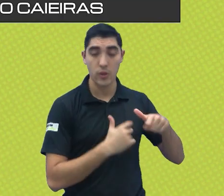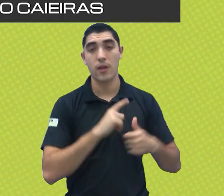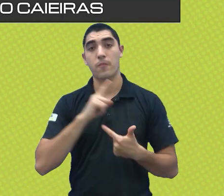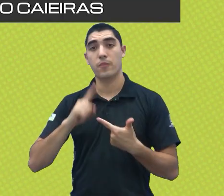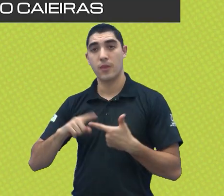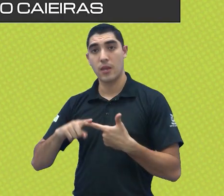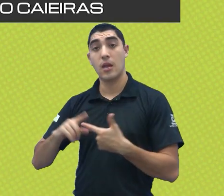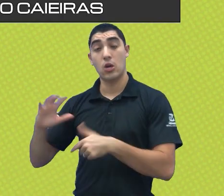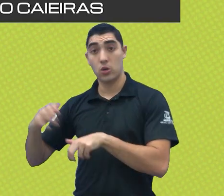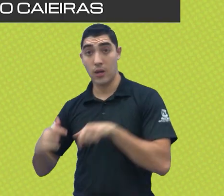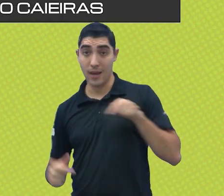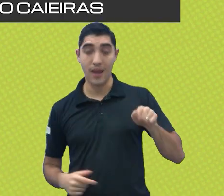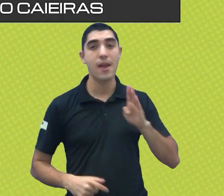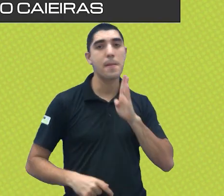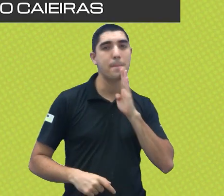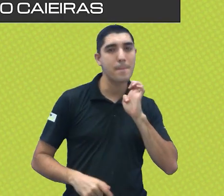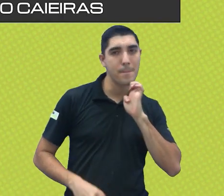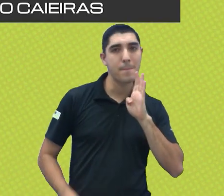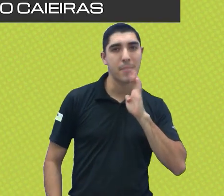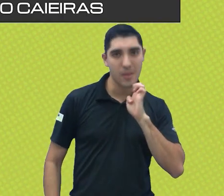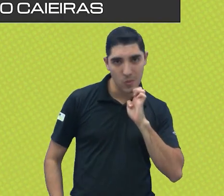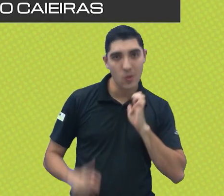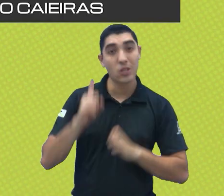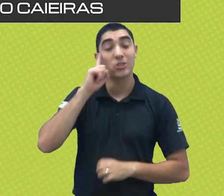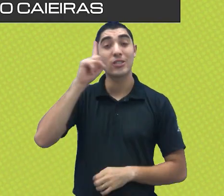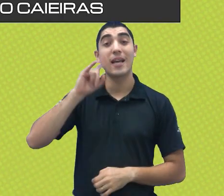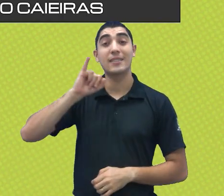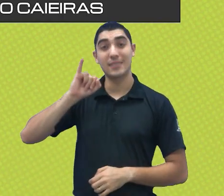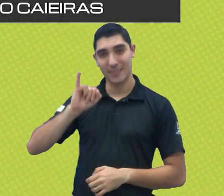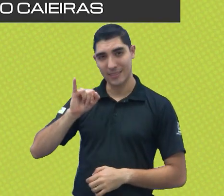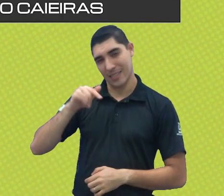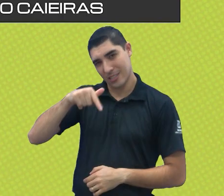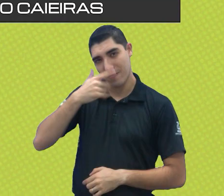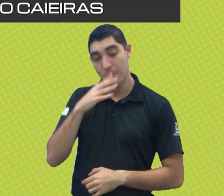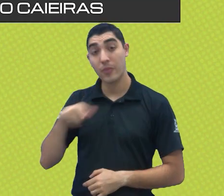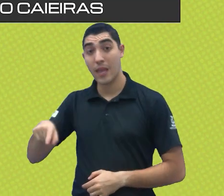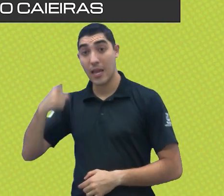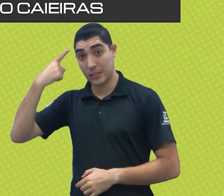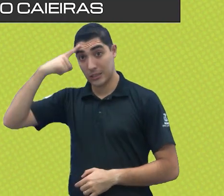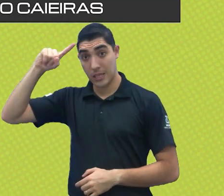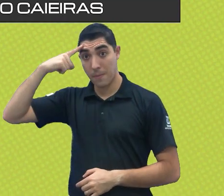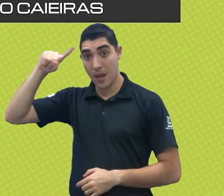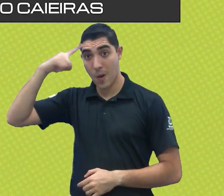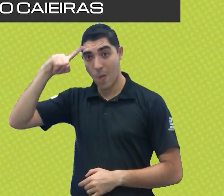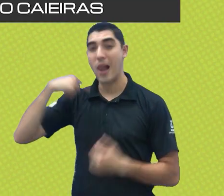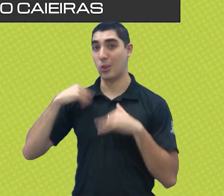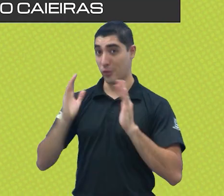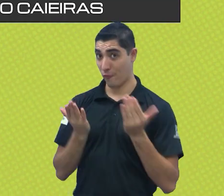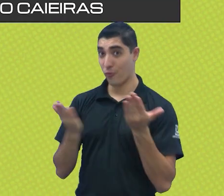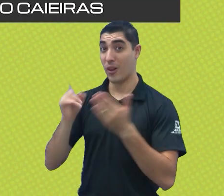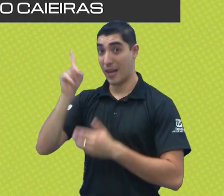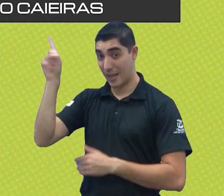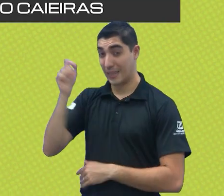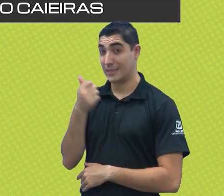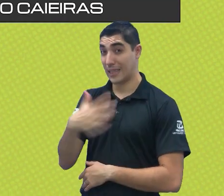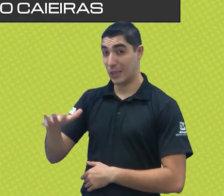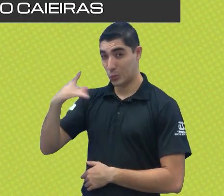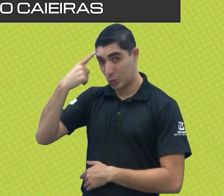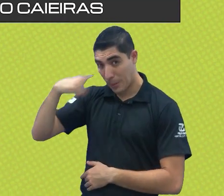casa contra a Inter de Bebedouro no dia 7 de fevereiro. Sai para enfrentar o Jabaquara, já fui no campo de Jabaquara lá, uma tristeza lá,